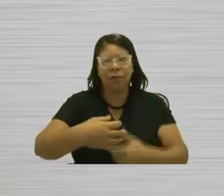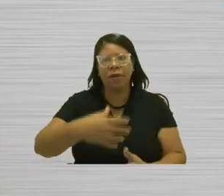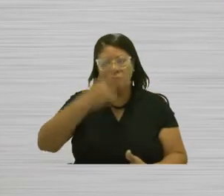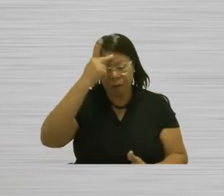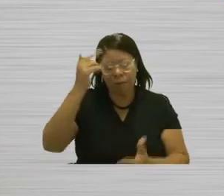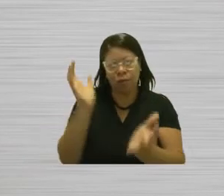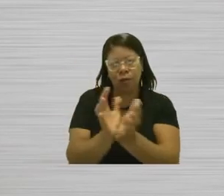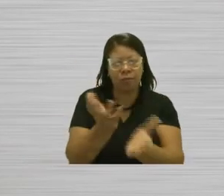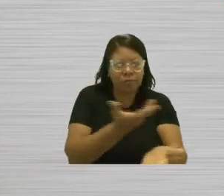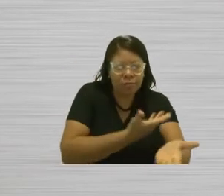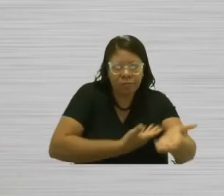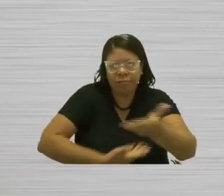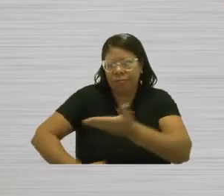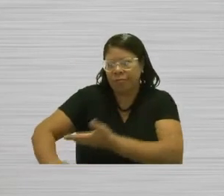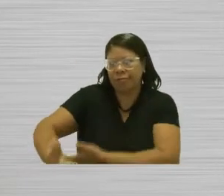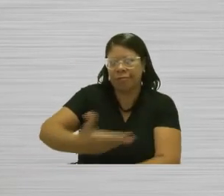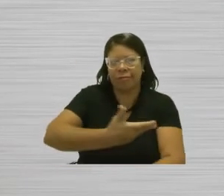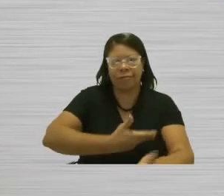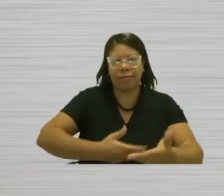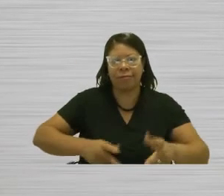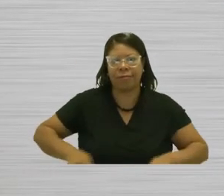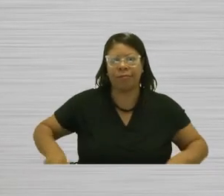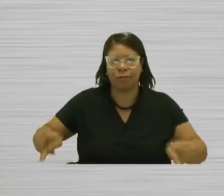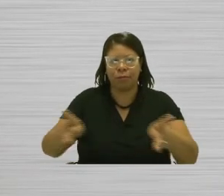envolvidas com a população.